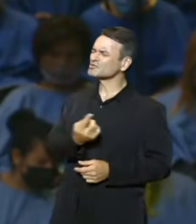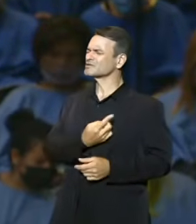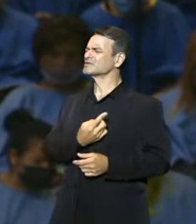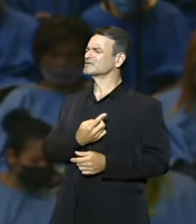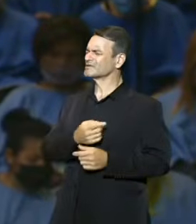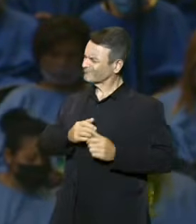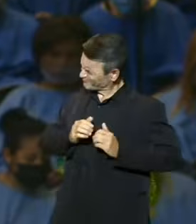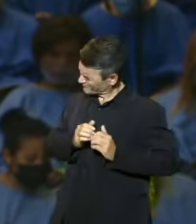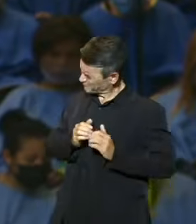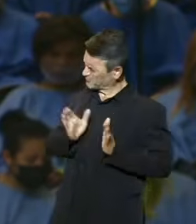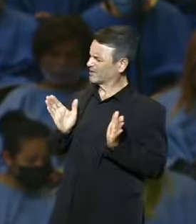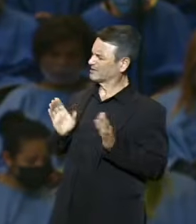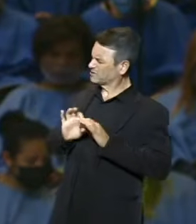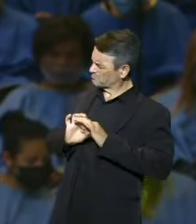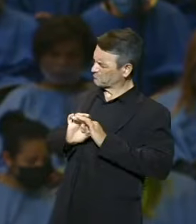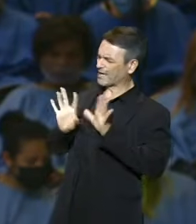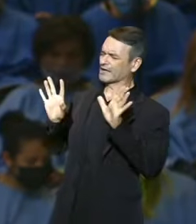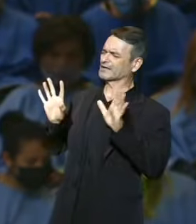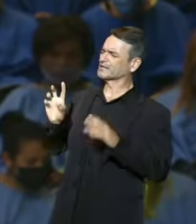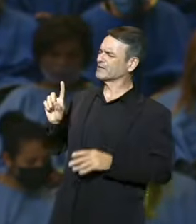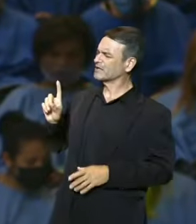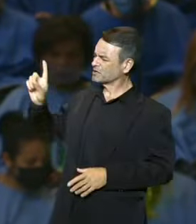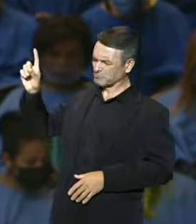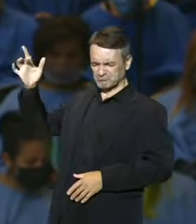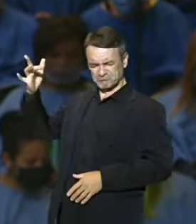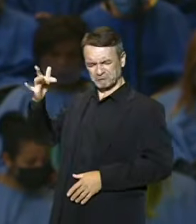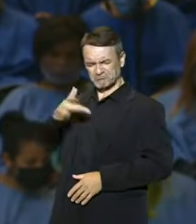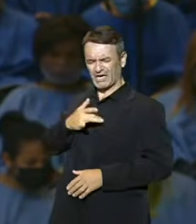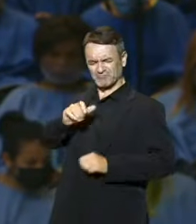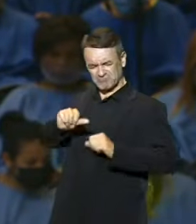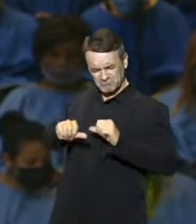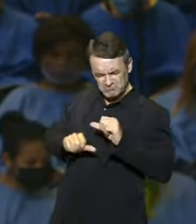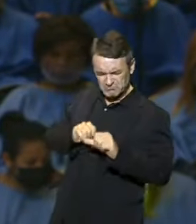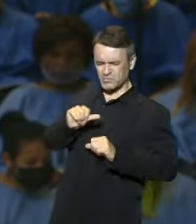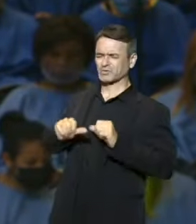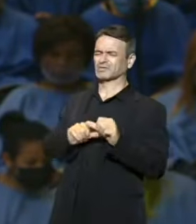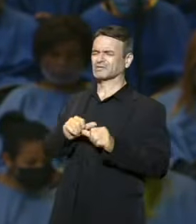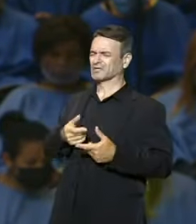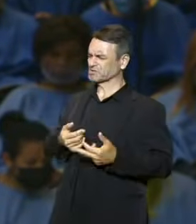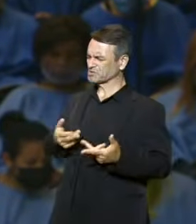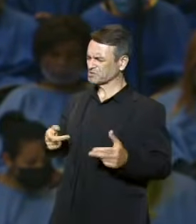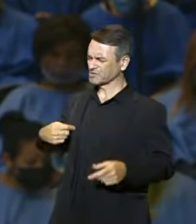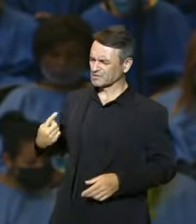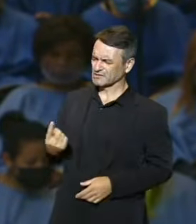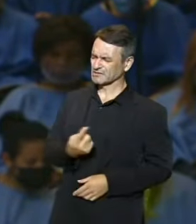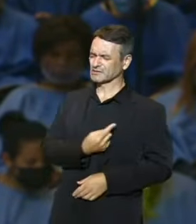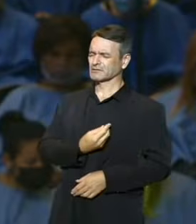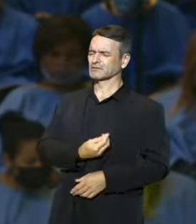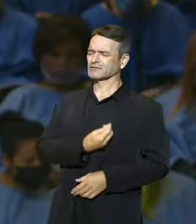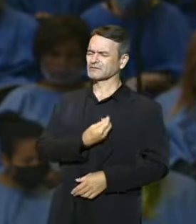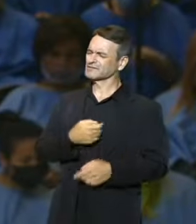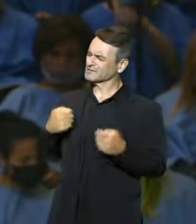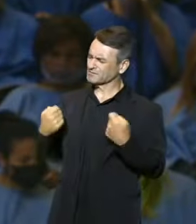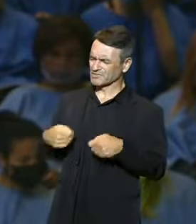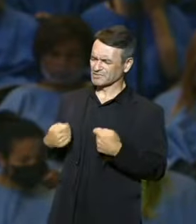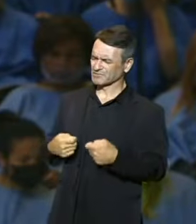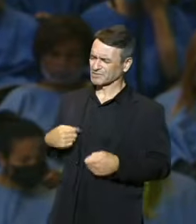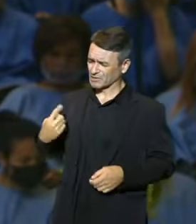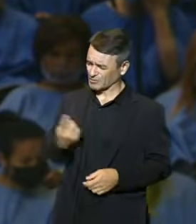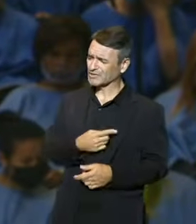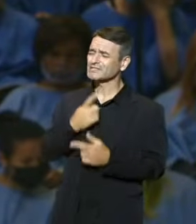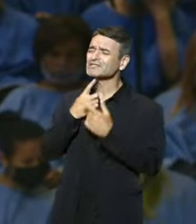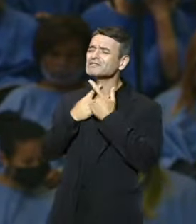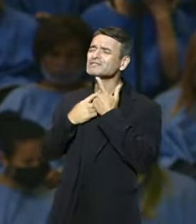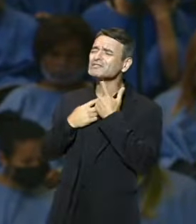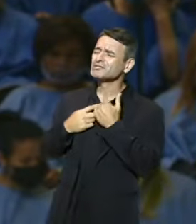nosso ser, te dar liberdade para tocar e transformar aquilo que precisa ser mudado na nossa vida, porque nós